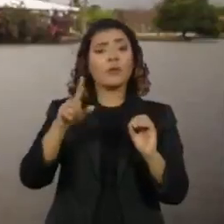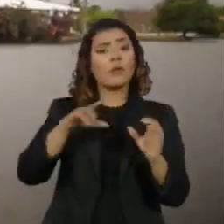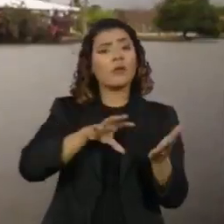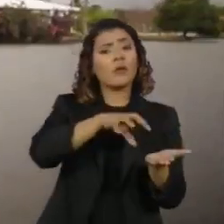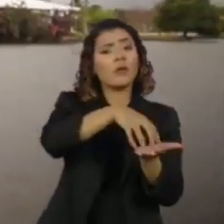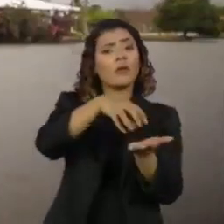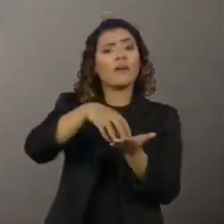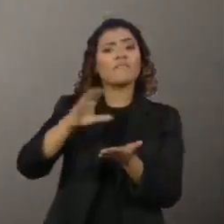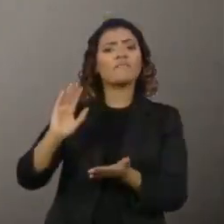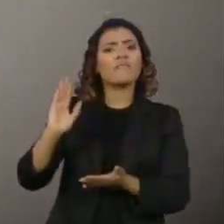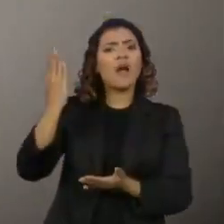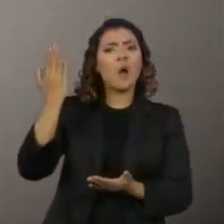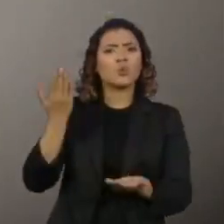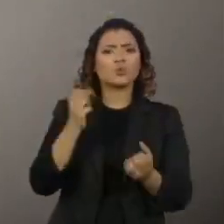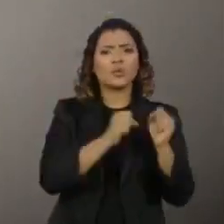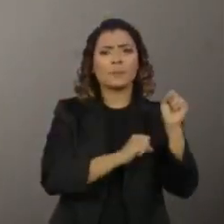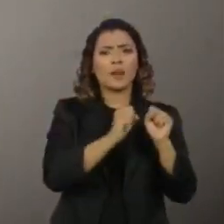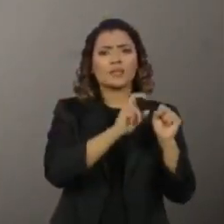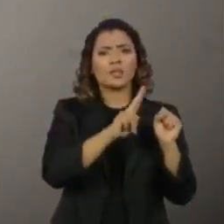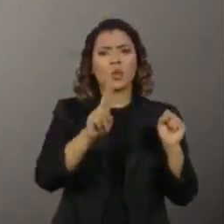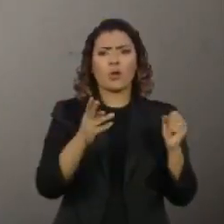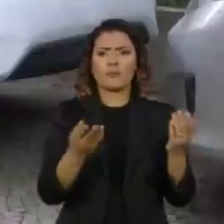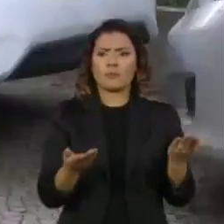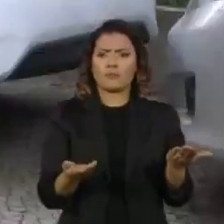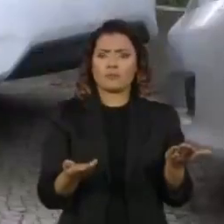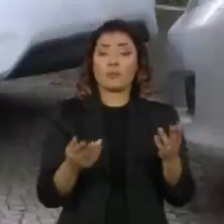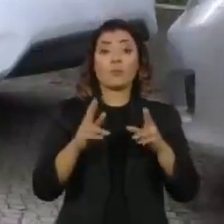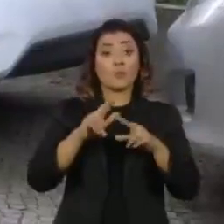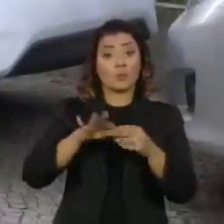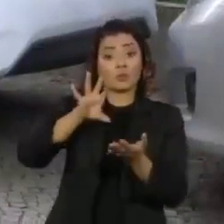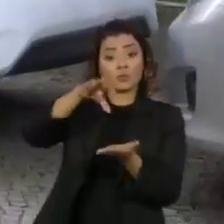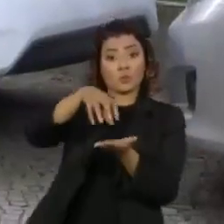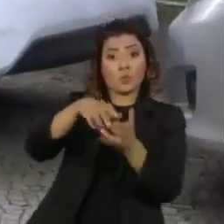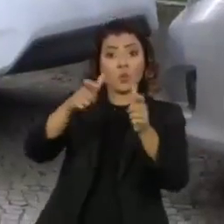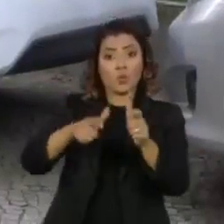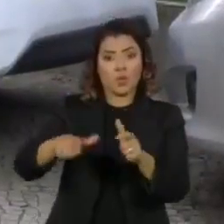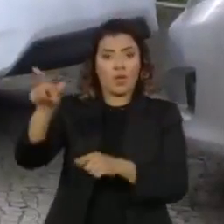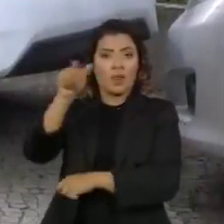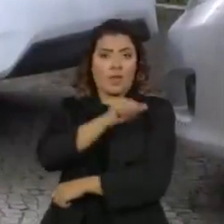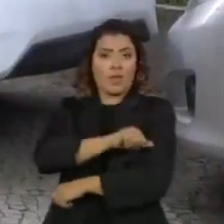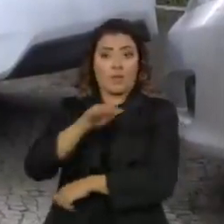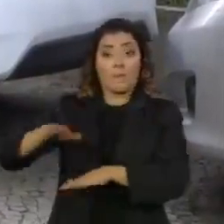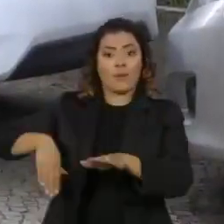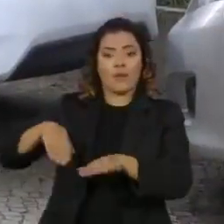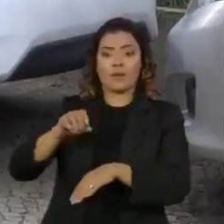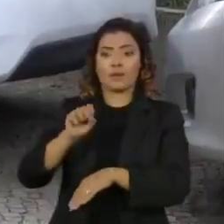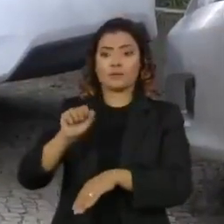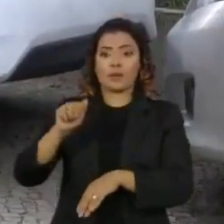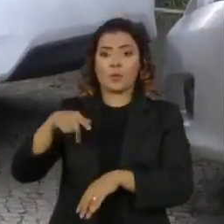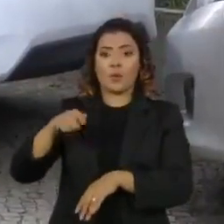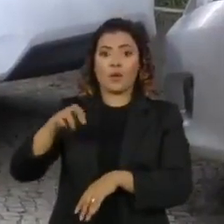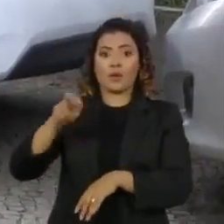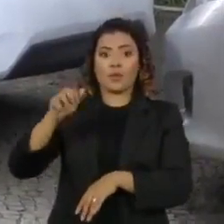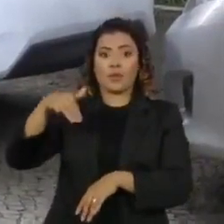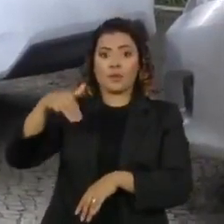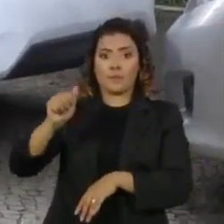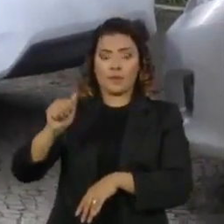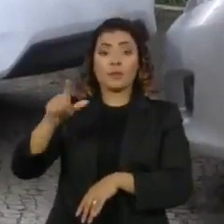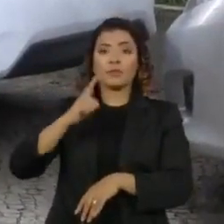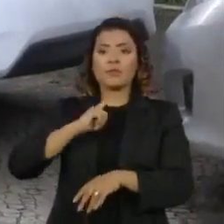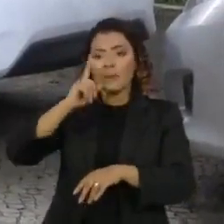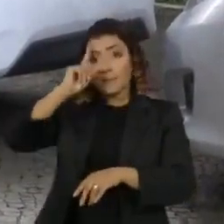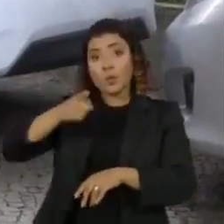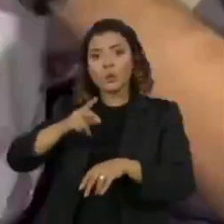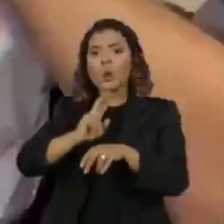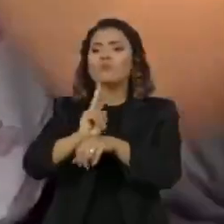sedes fictícias. A 10ª Vara de Saquarema expediu 14 mandados de busca e apreensão. A